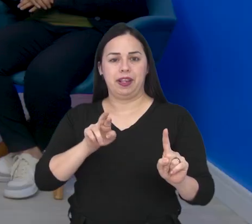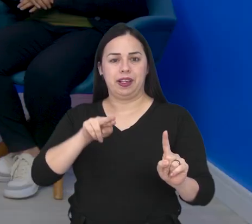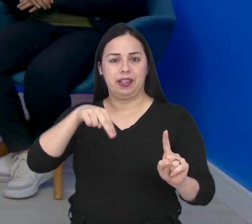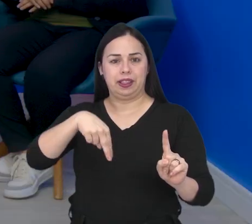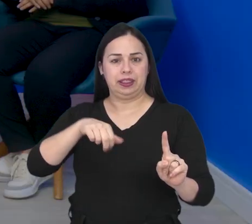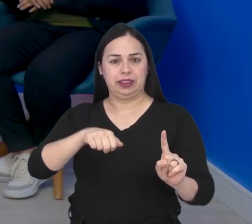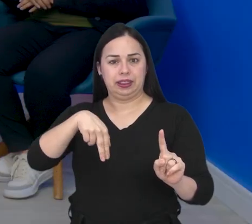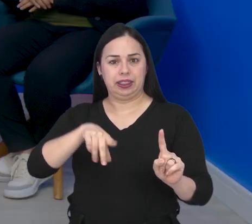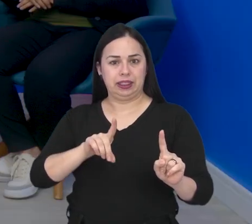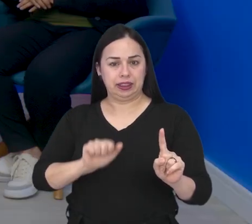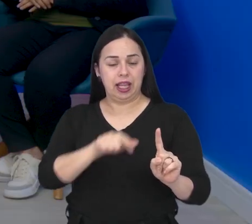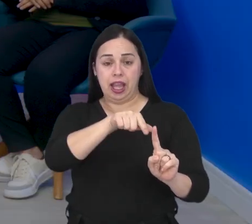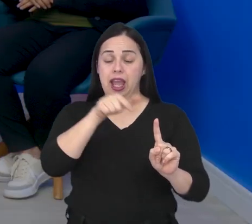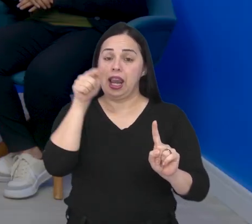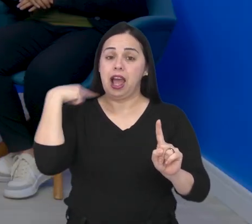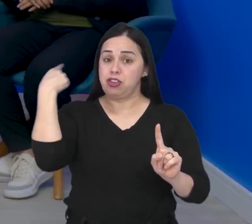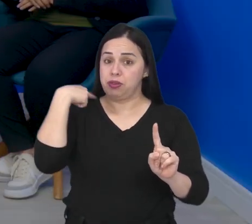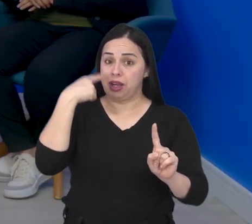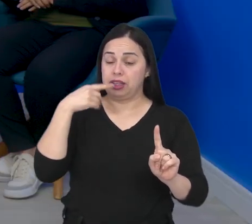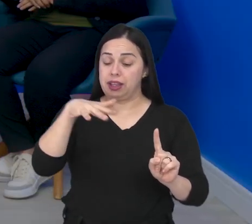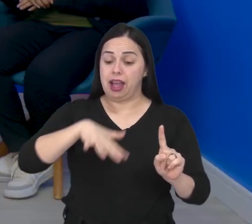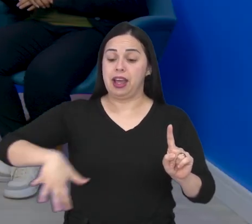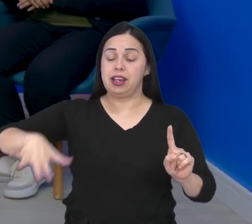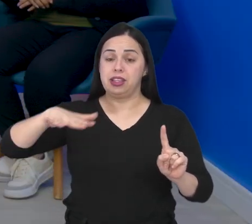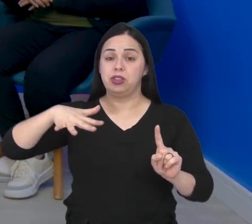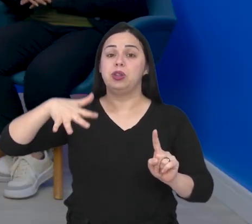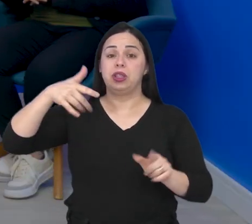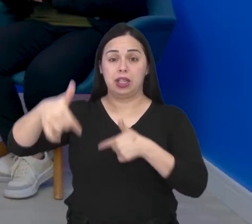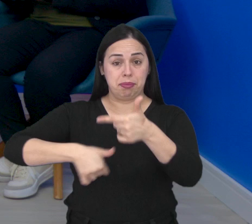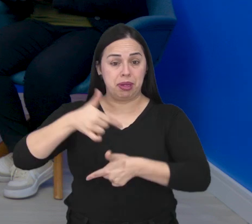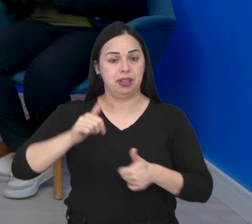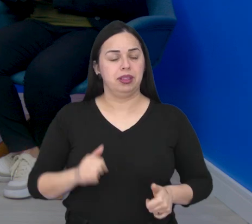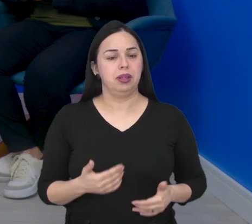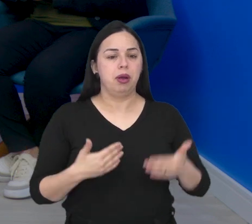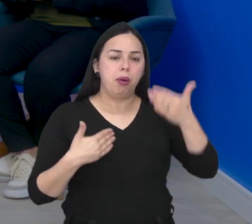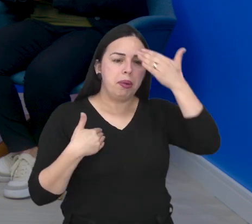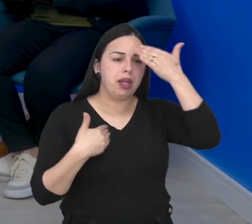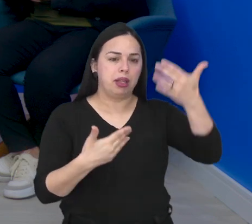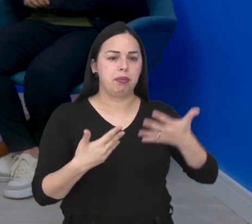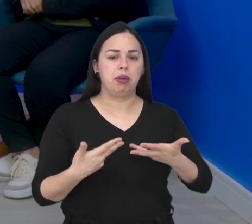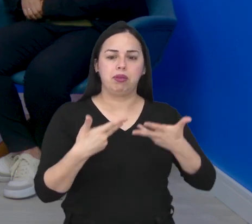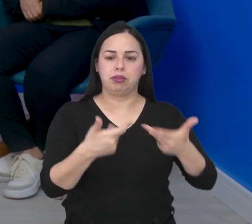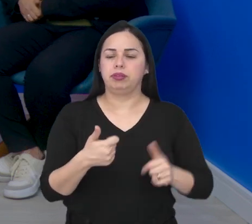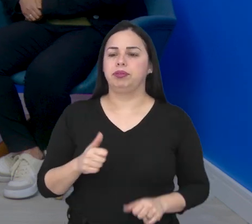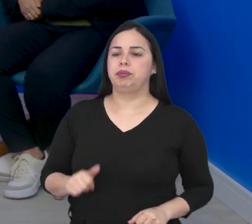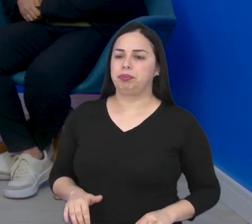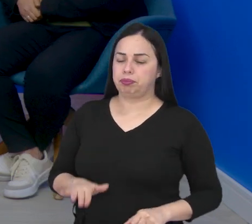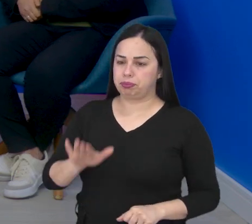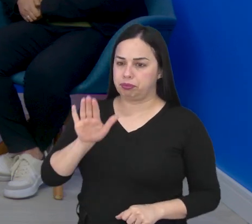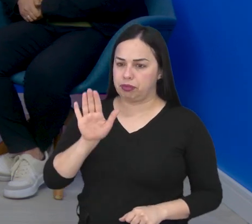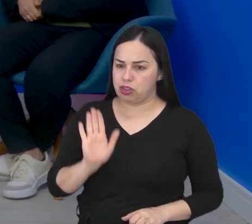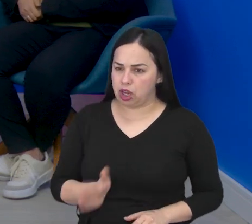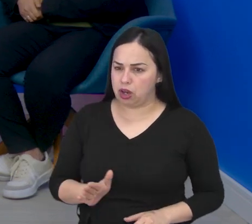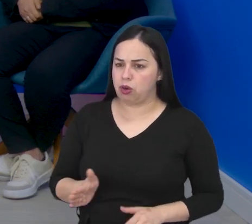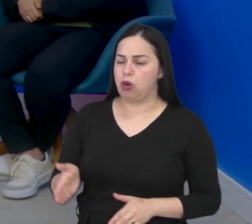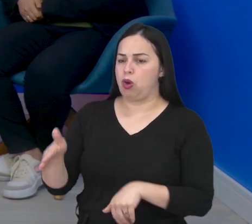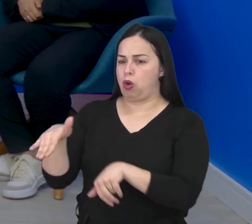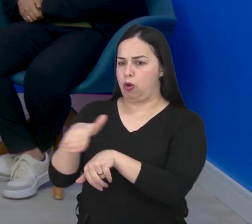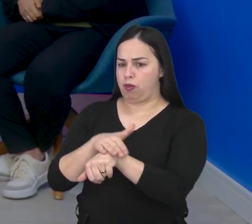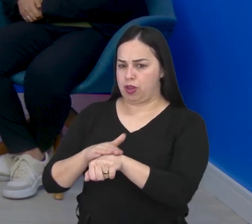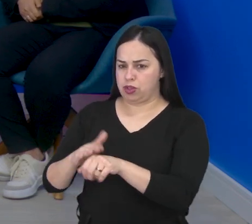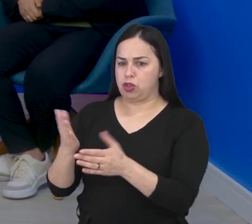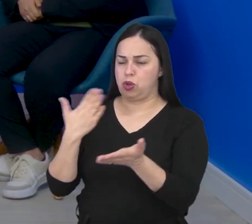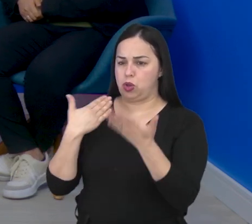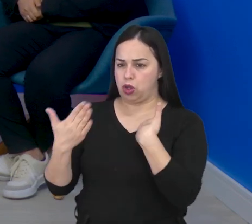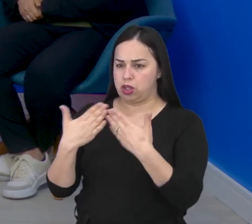ela é advogada em direito trabalhista. Muito obrigado, viu, Fernanda, pela sua presença. Eu que agradeço pelo convite. Fernanda, a gente já conversou um pouquinho no